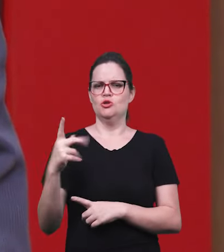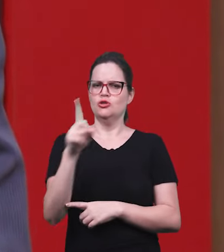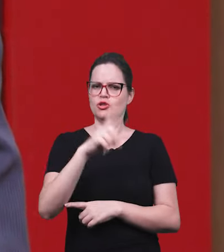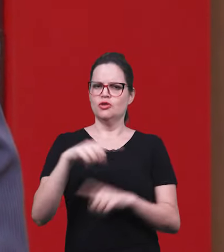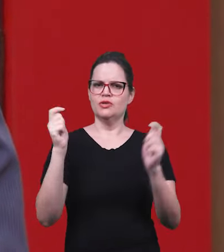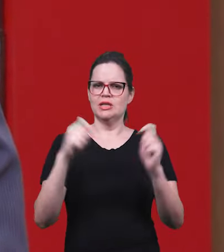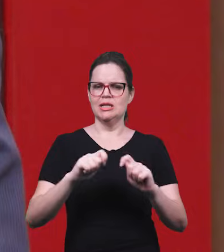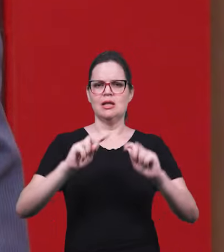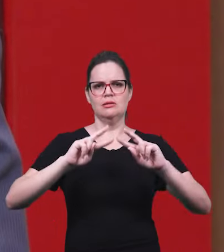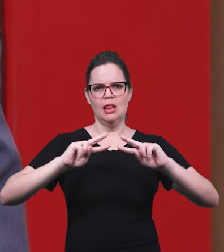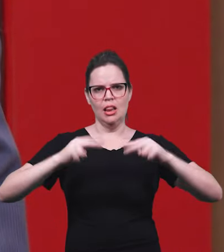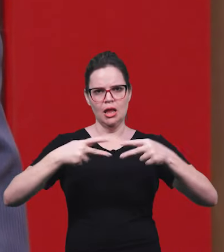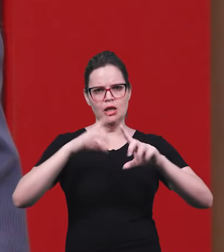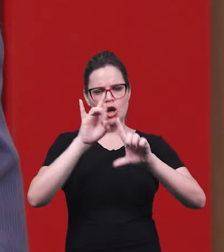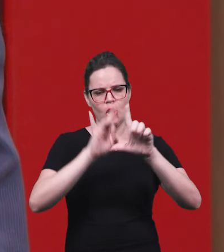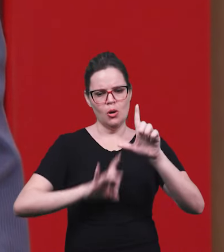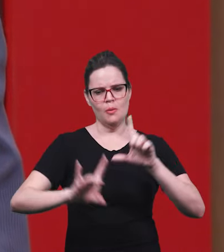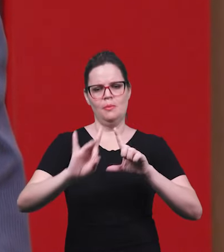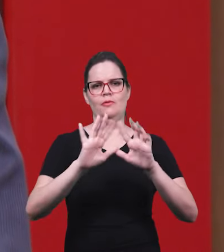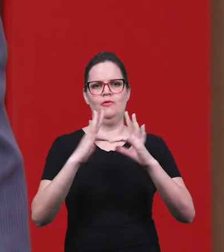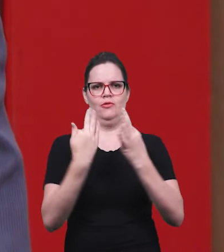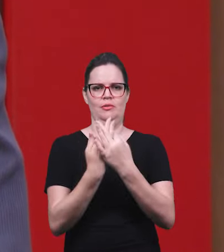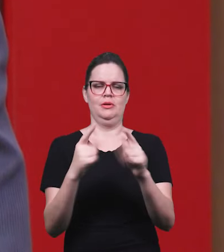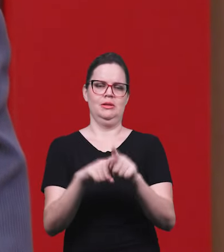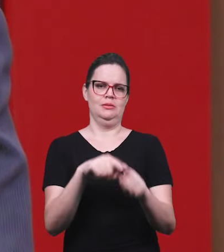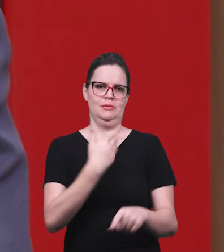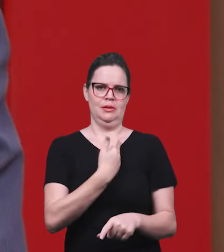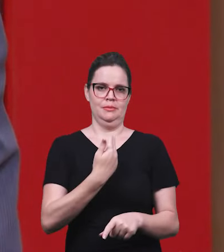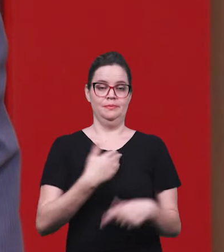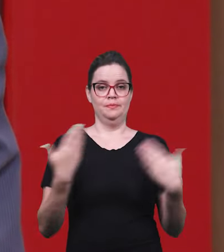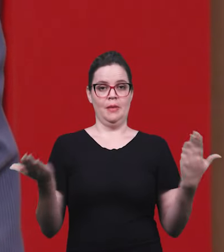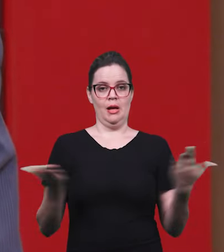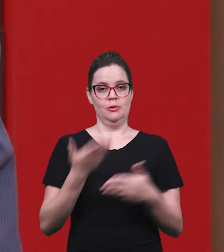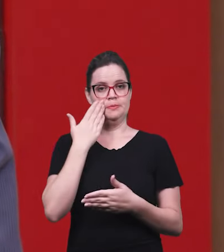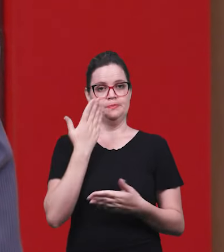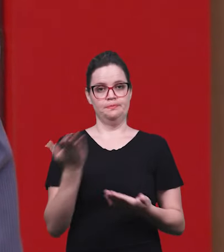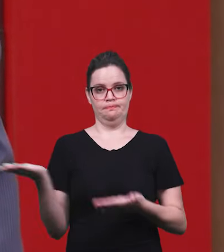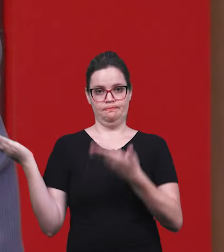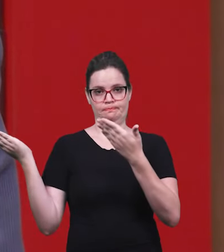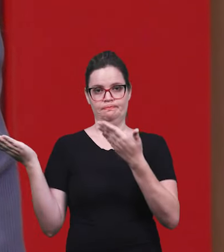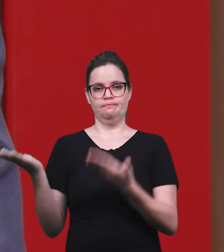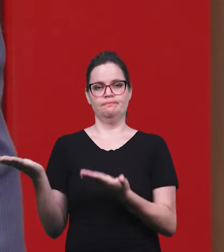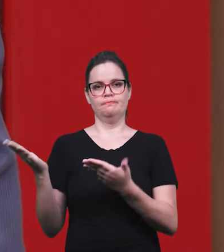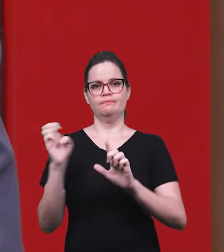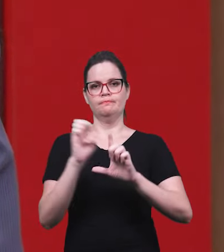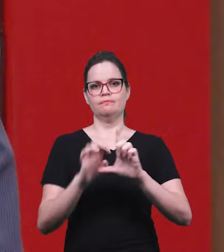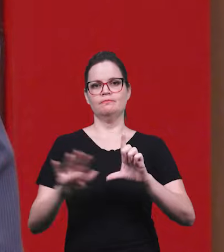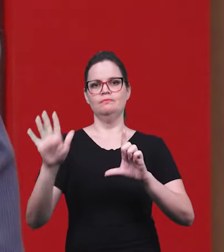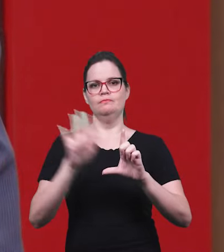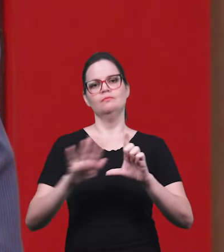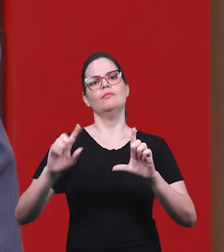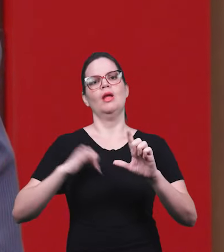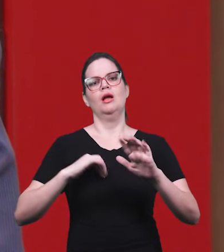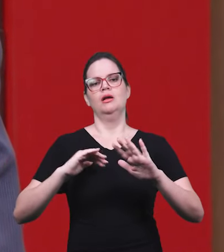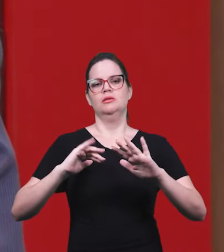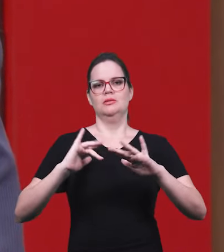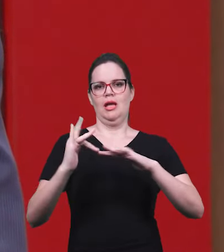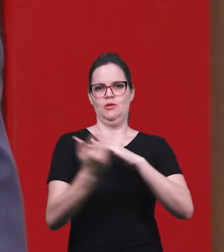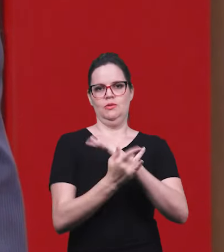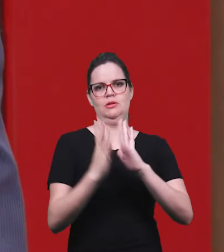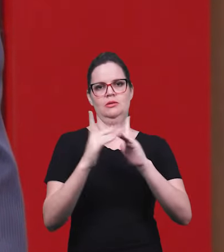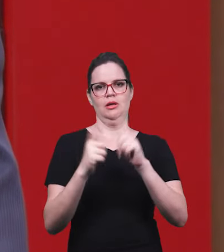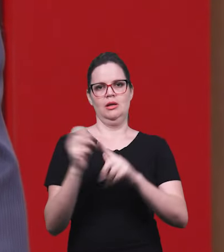com amigos e familiares. Também está aparecendo agora um QR Code com as mídias sociais da Igreja Cristã